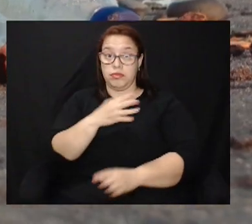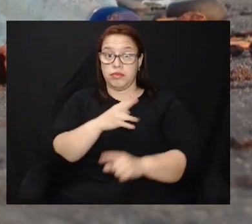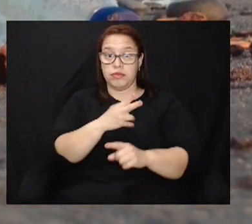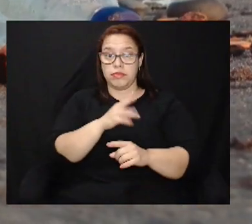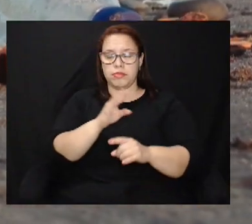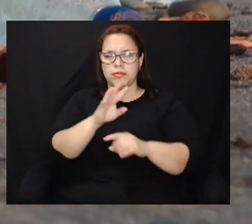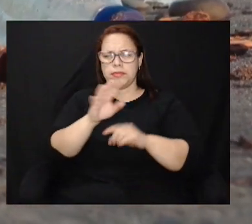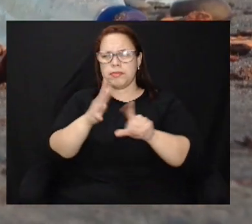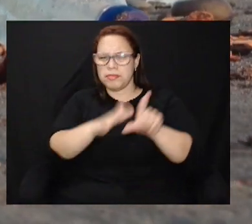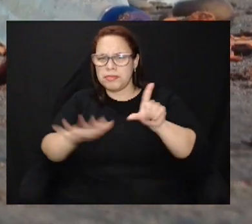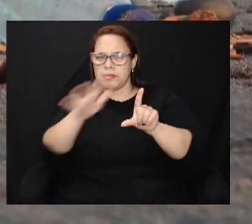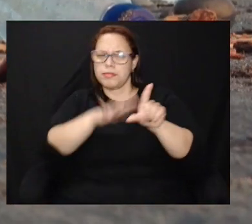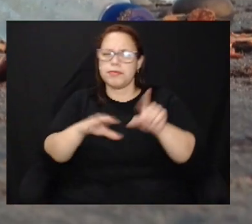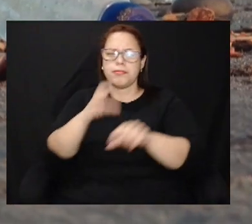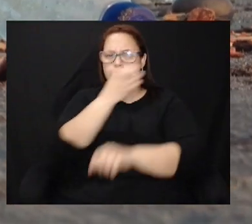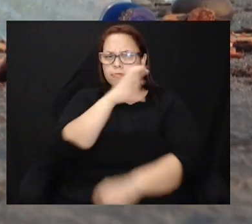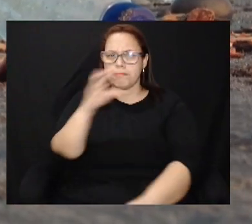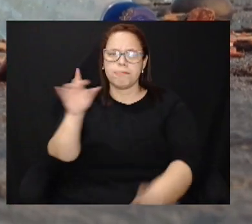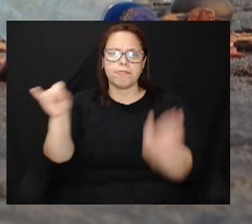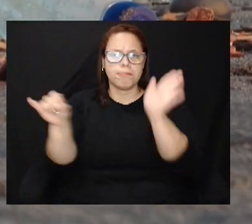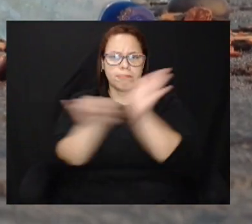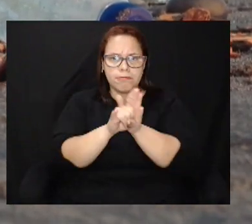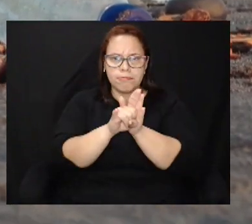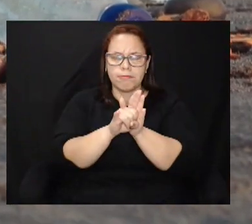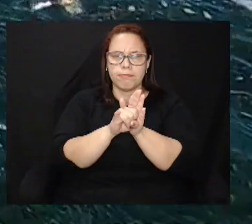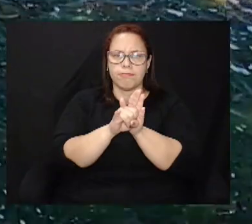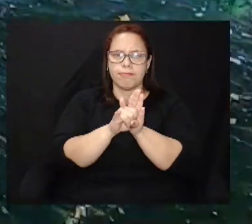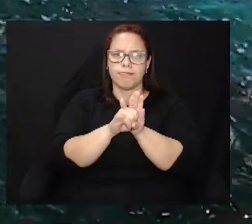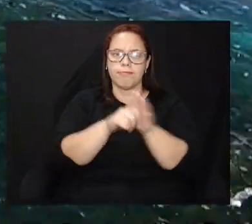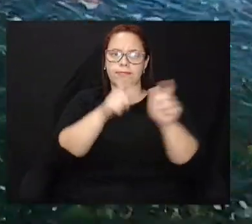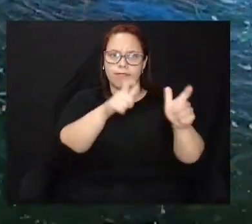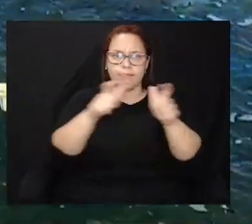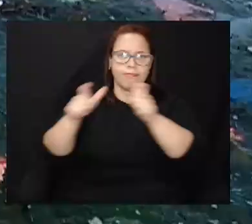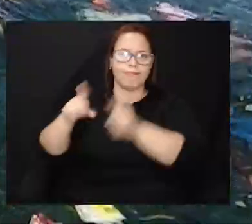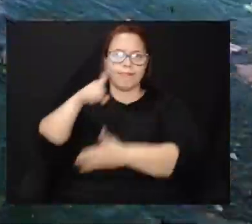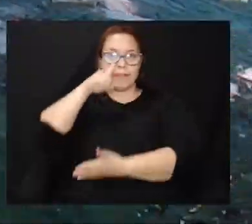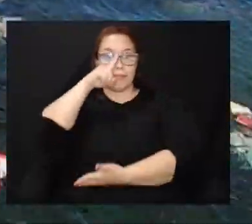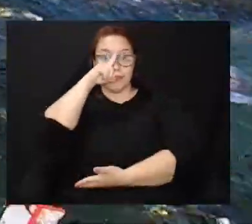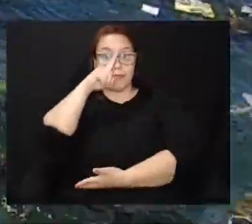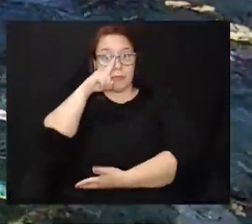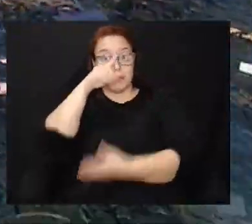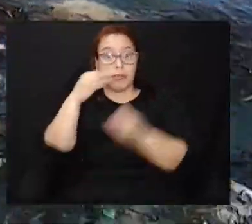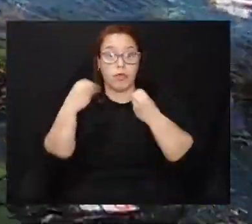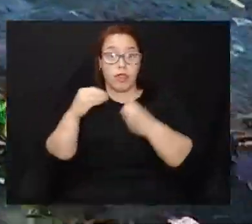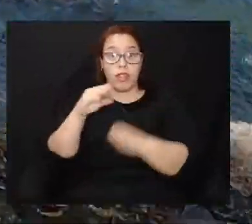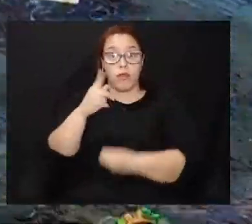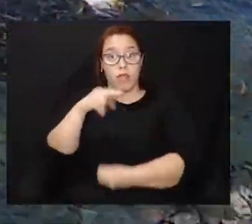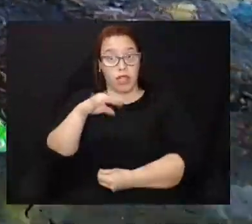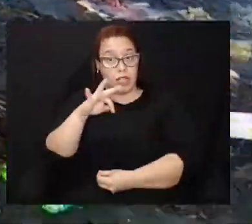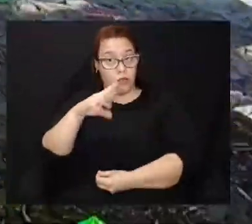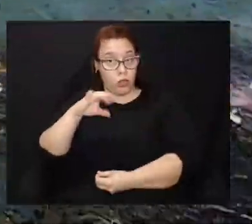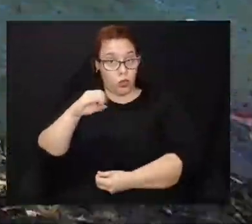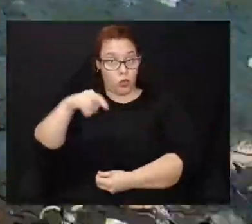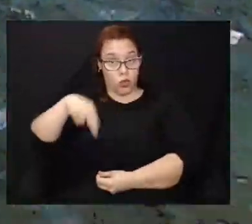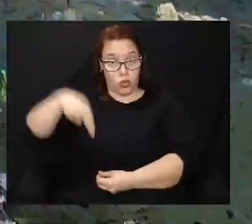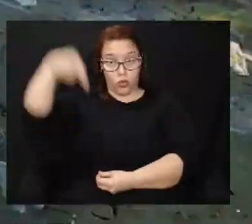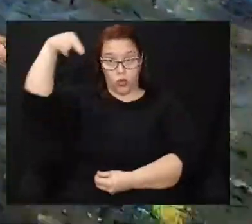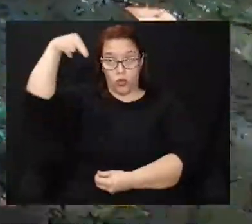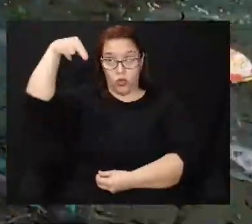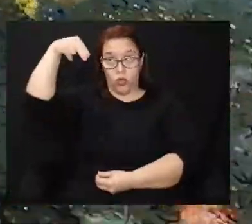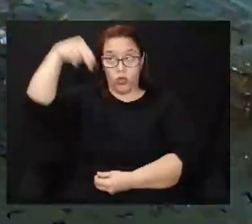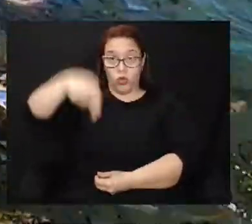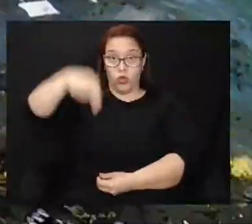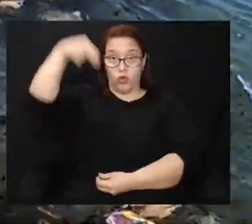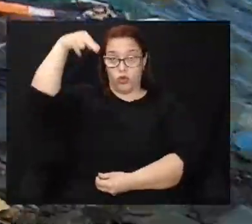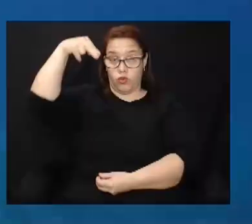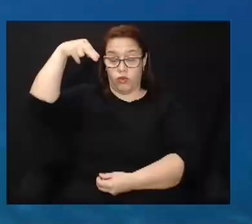os cientistas identificaram as áreas de maior risco, como o Pacífico Norte e o Atlântico Norte, além de partes